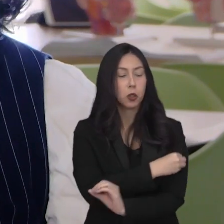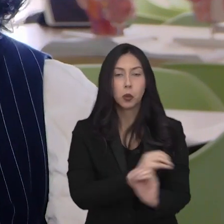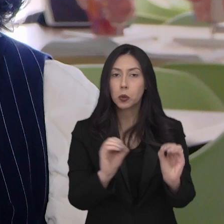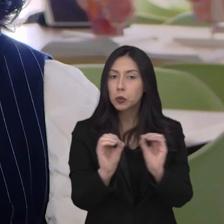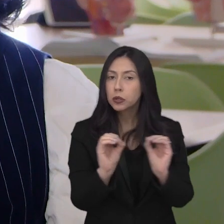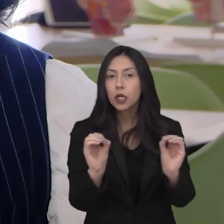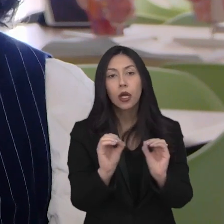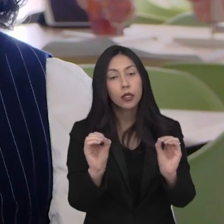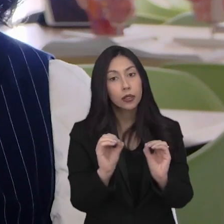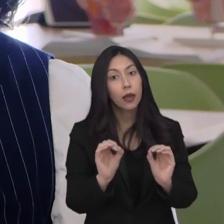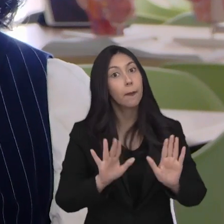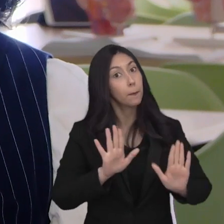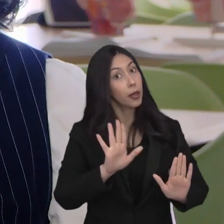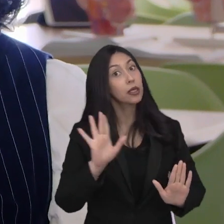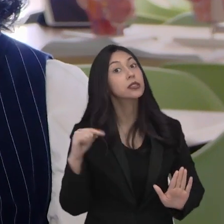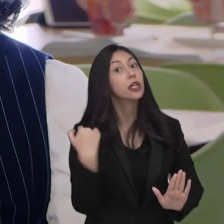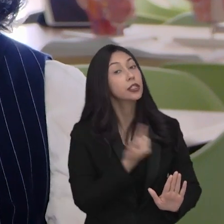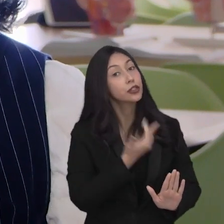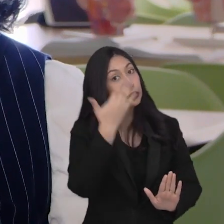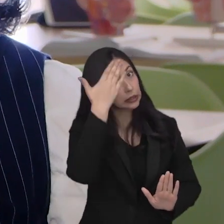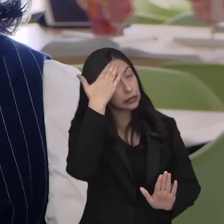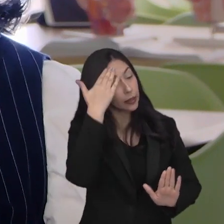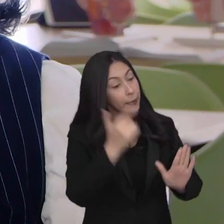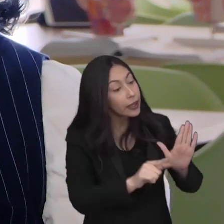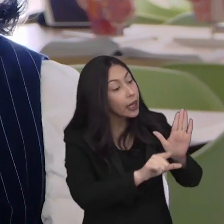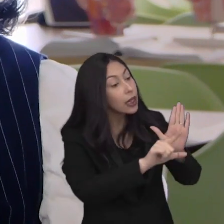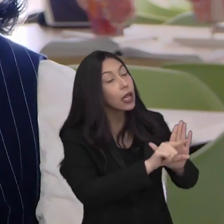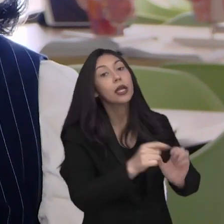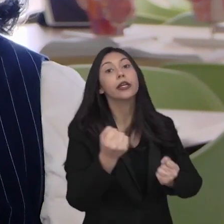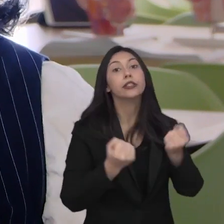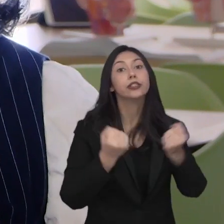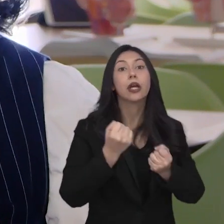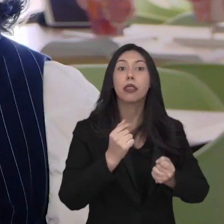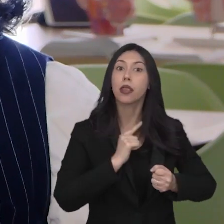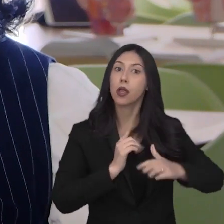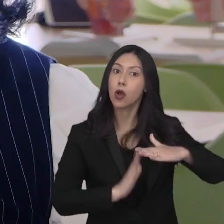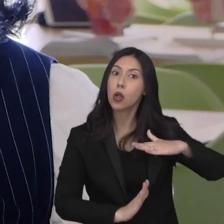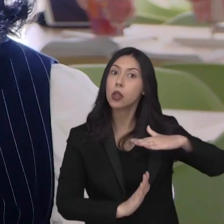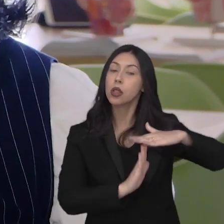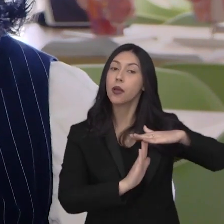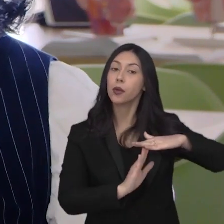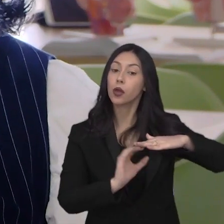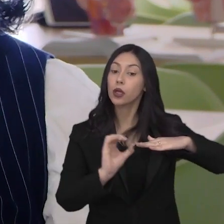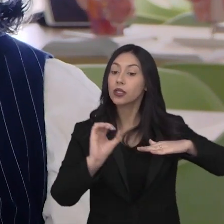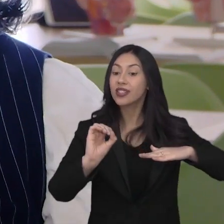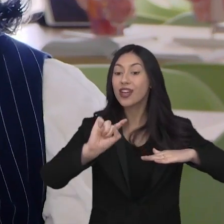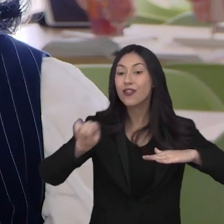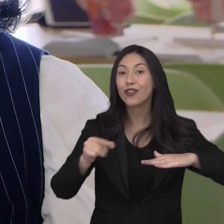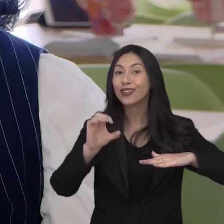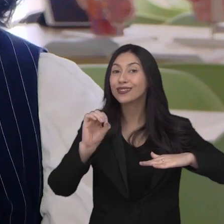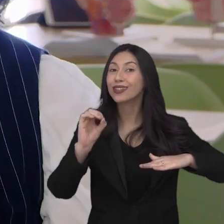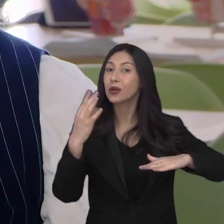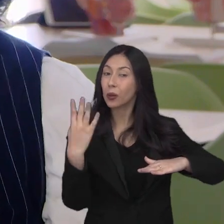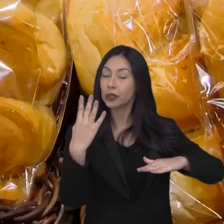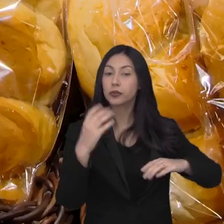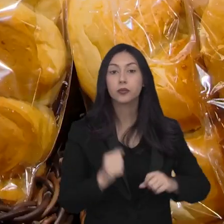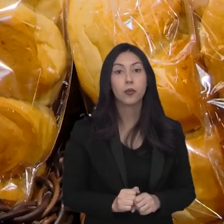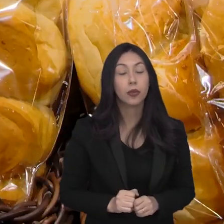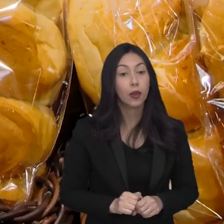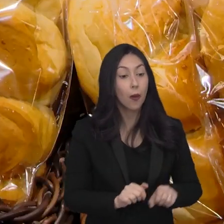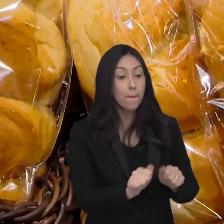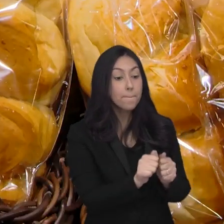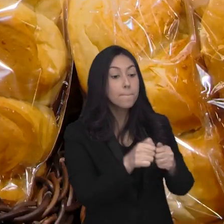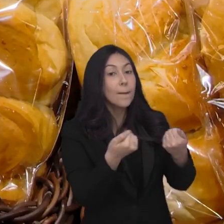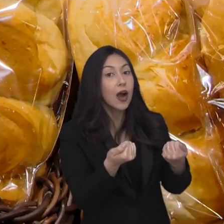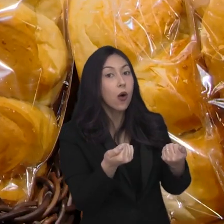de álcool, sendo que a gente sabe que as leis de trânsito vai ter um nível tolerado do bafômetro de até 0,04. Além